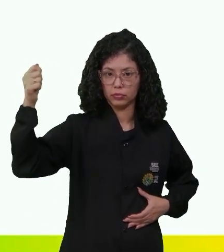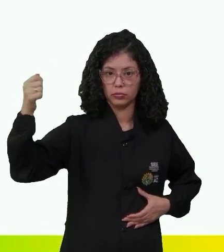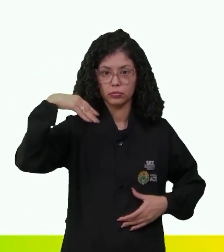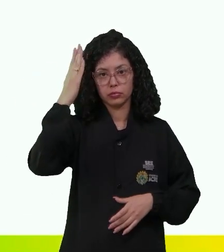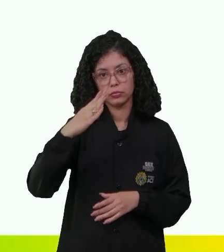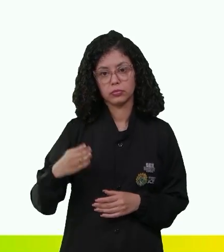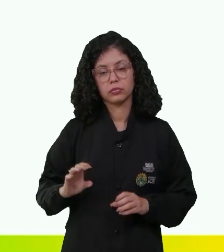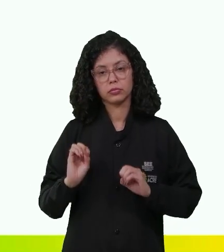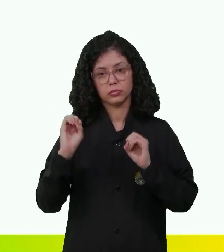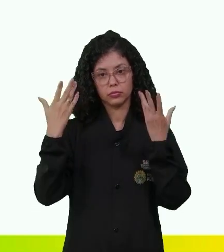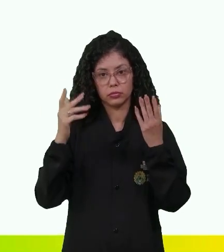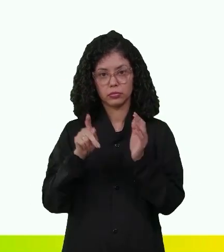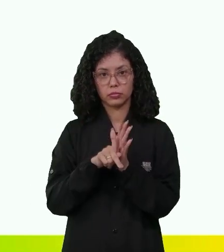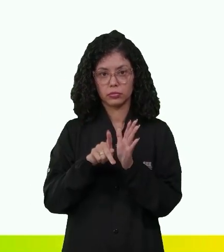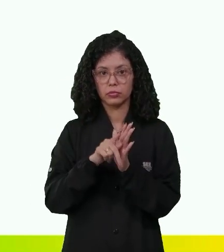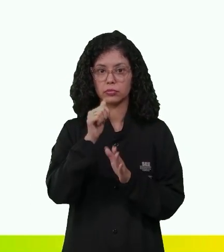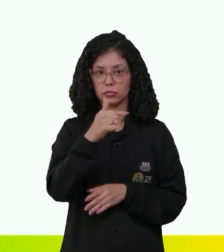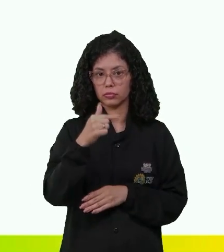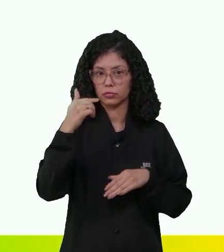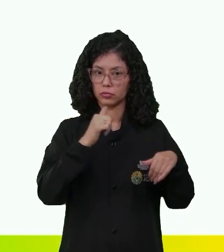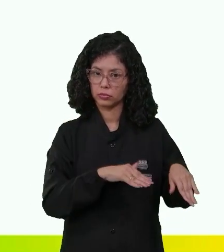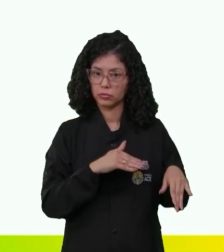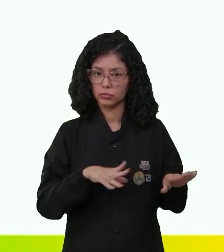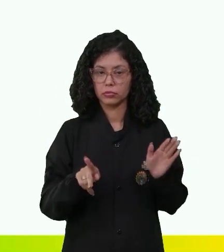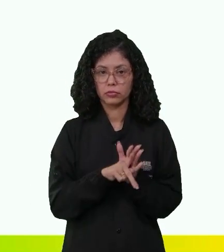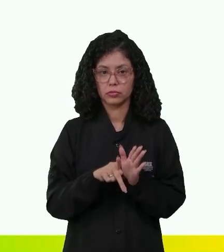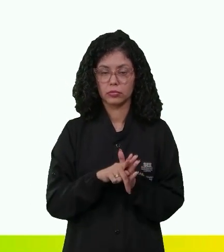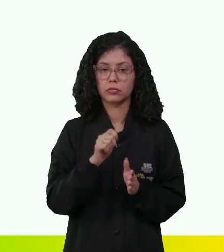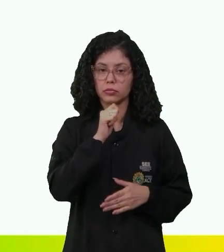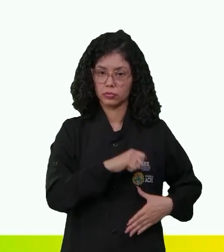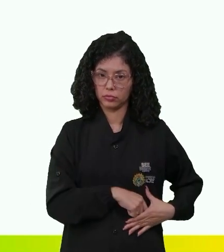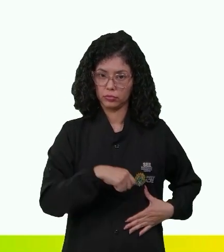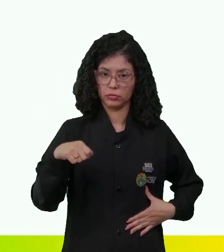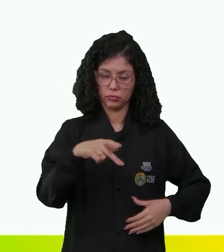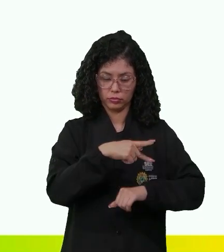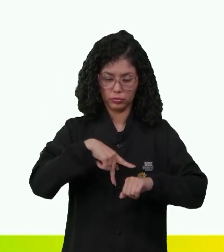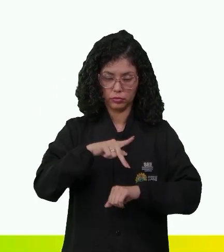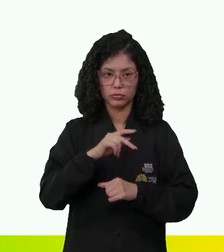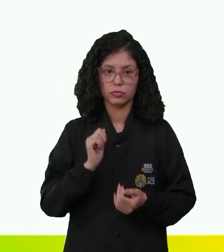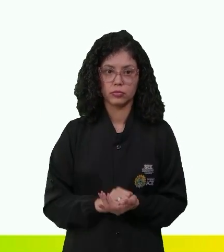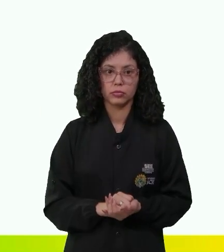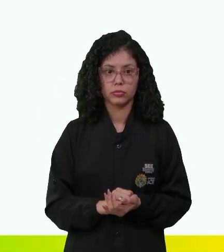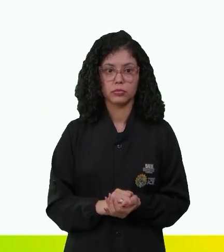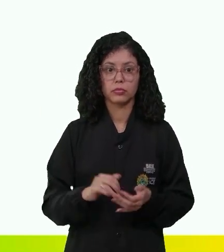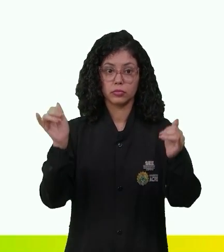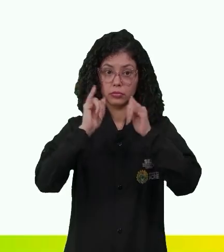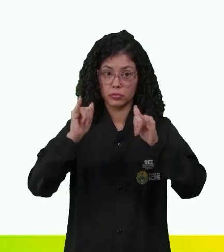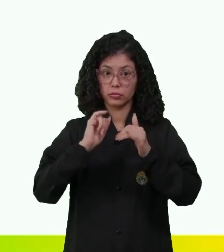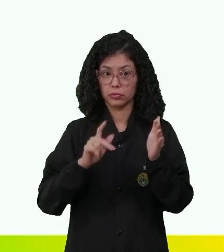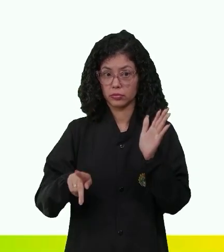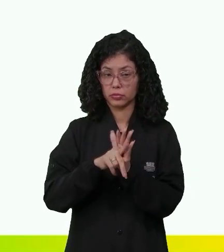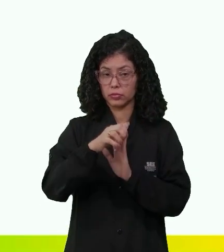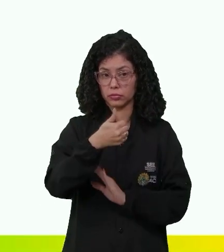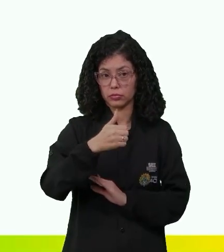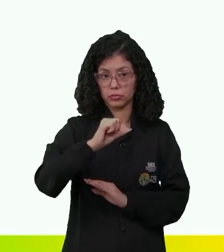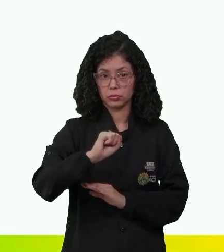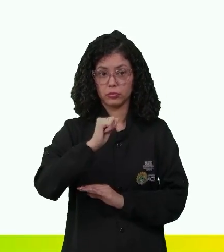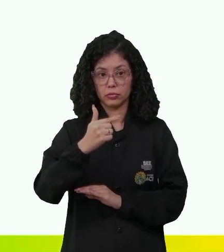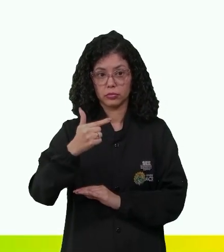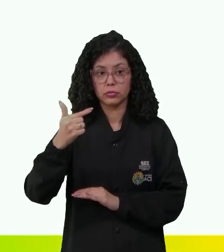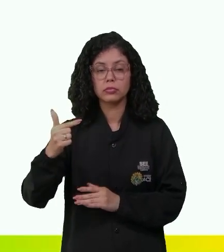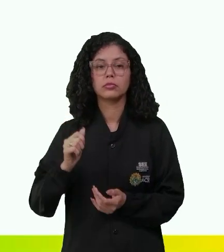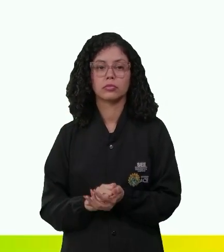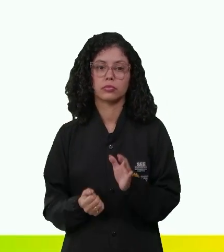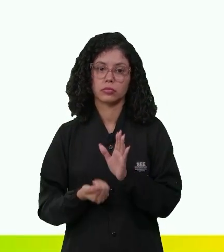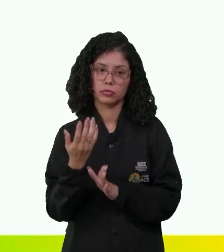Nós comemoramos no dia 7 de setembro a independência do nosso país. A proclamação da independência em